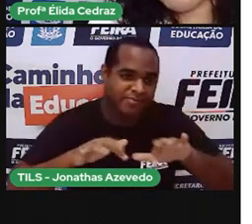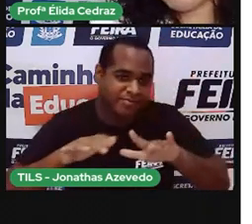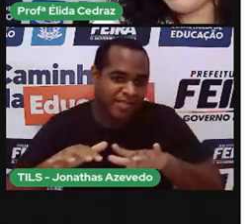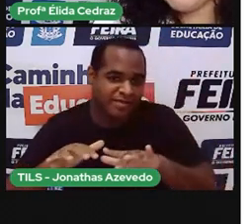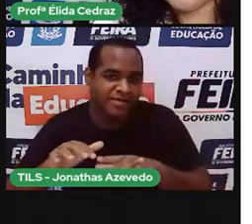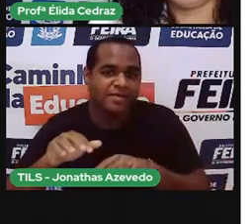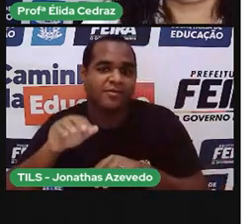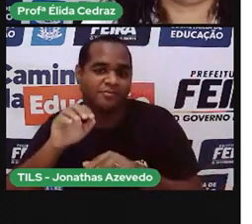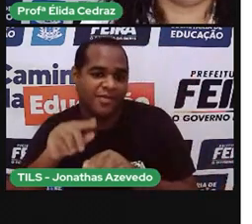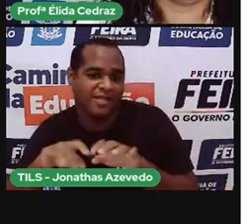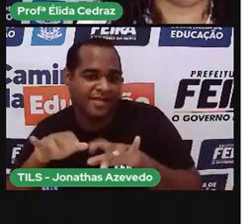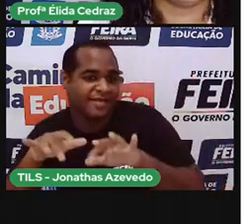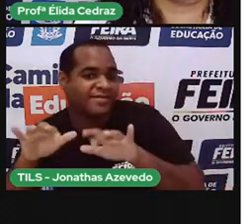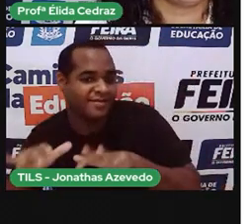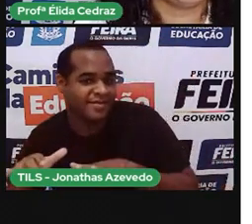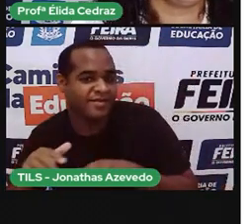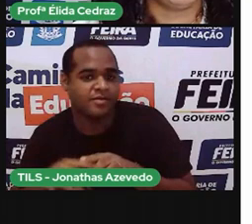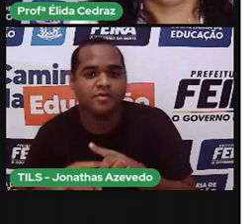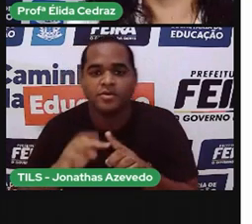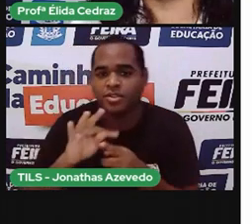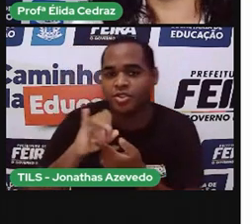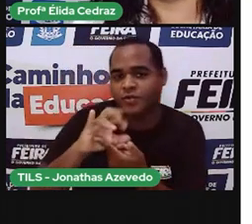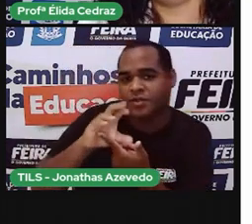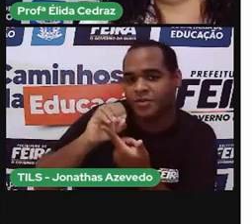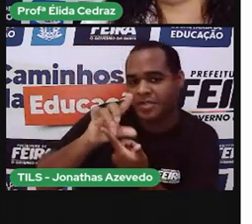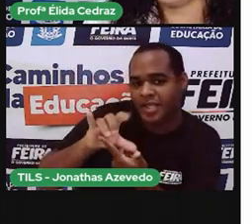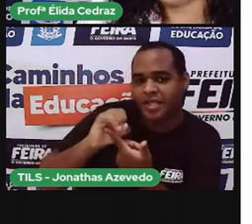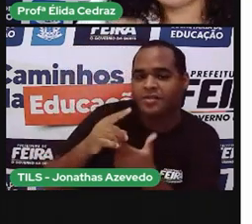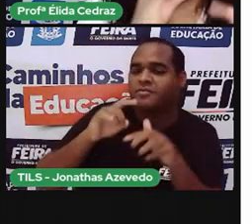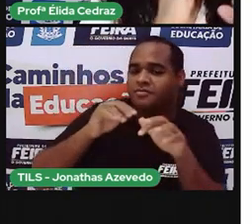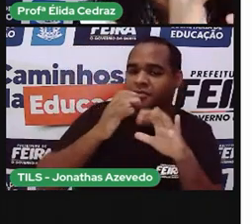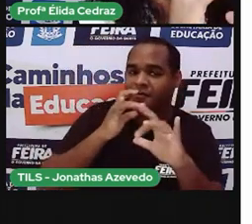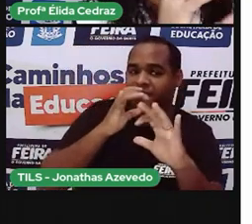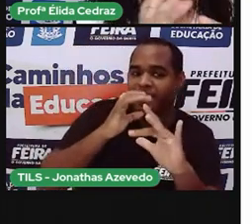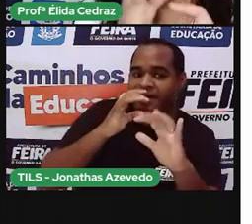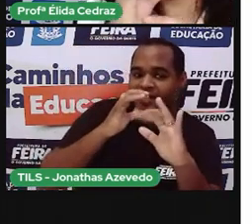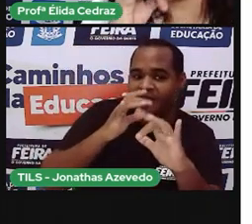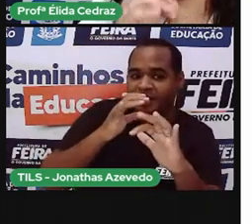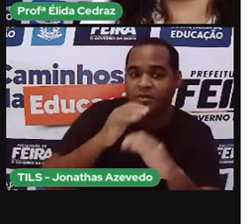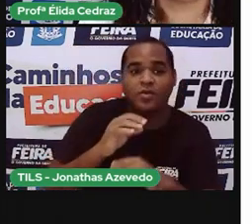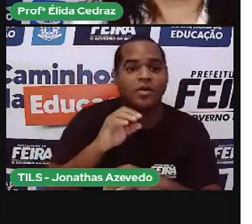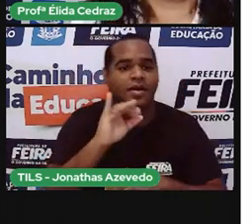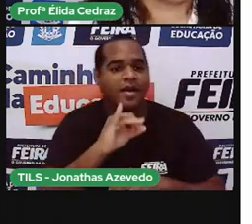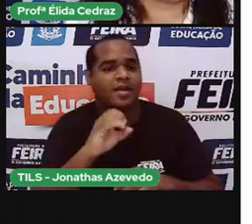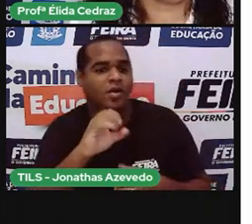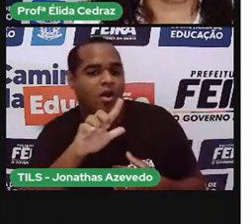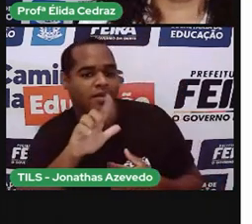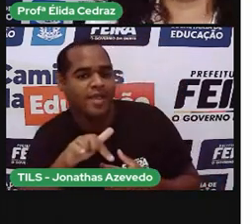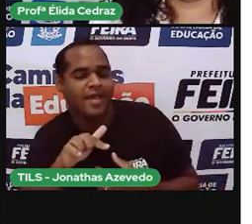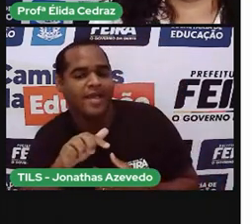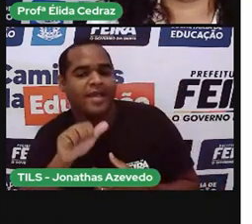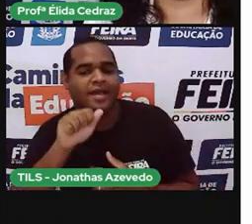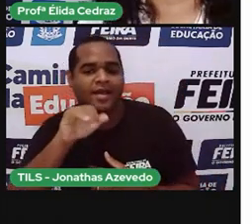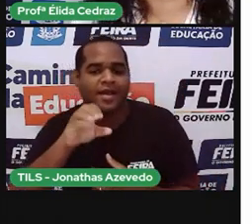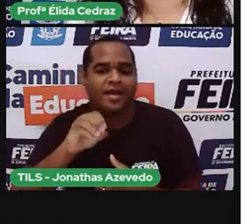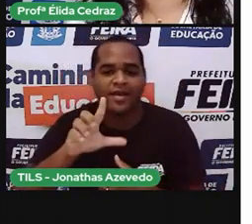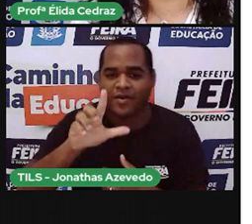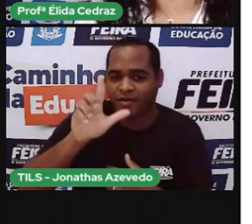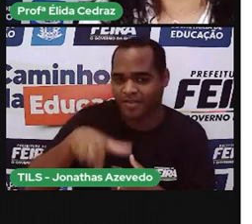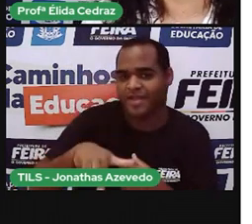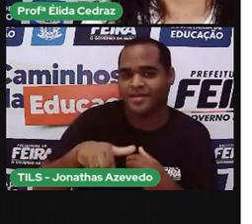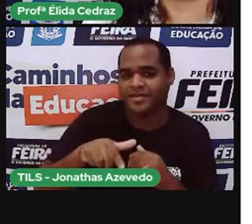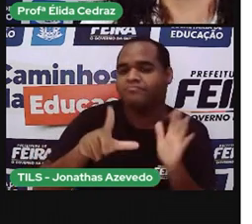plim, plim, plim, um pianinho, tiruriruli, um pifarito, ai